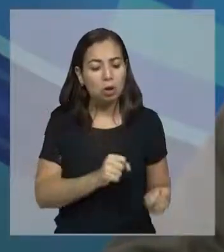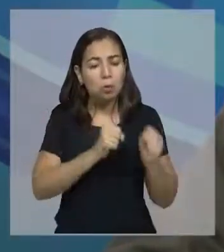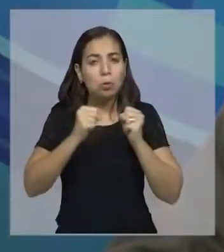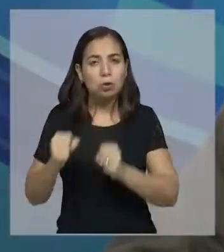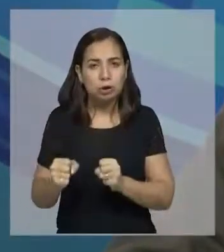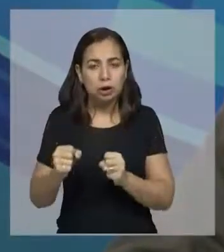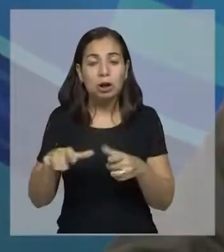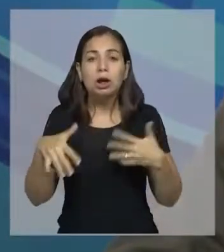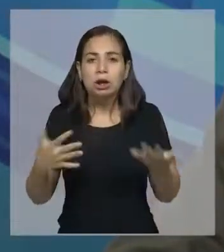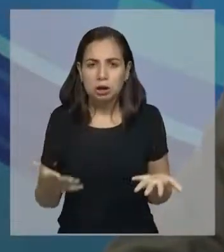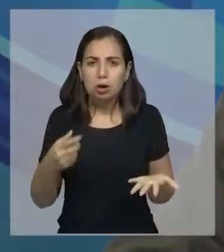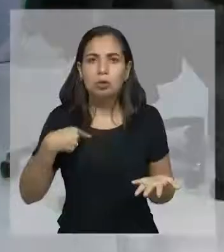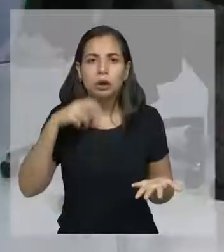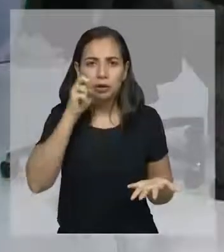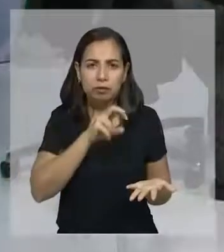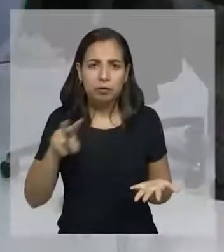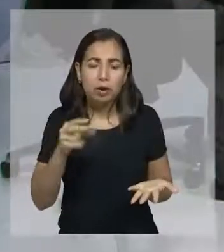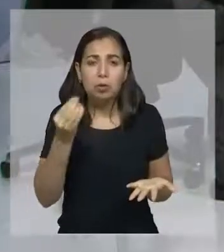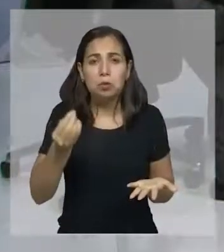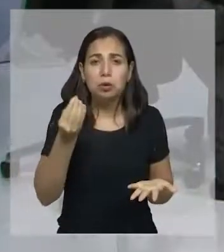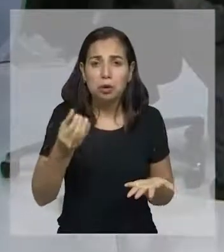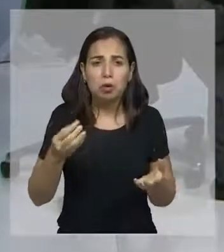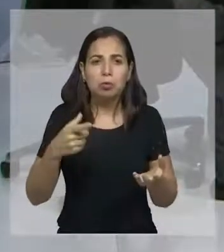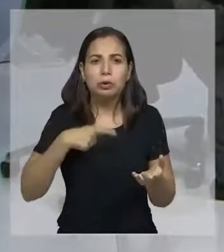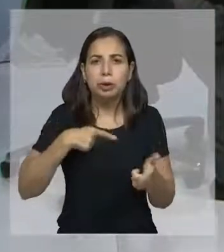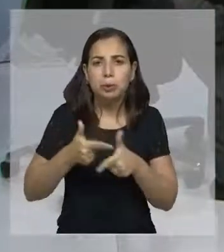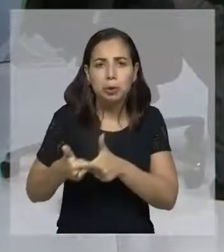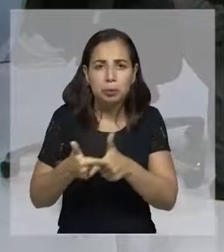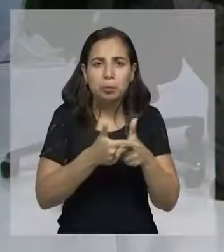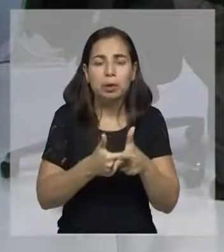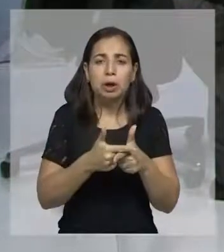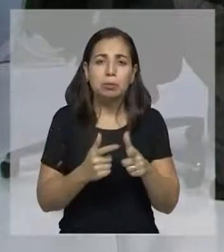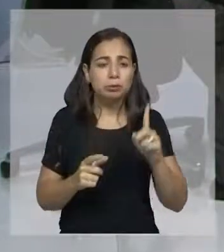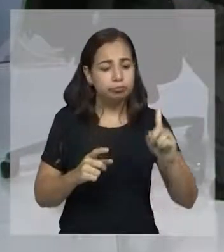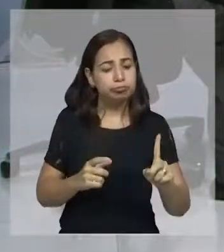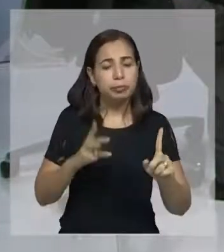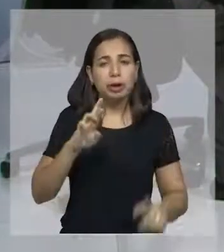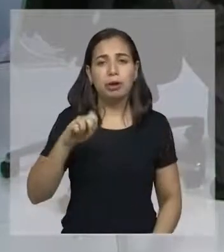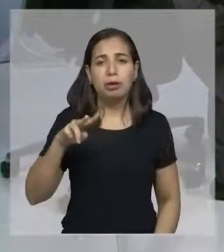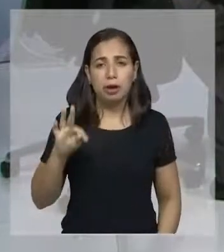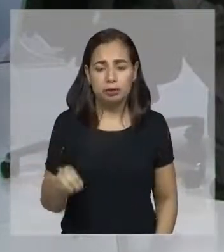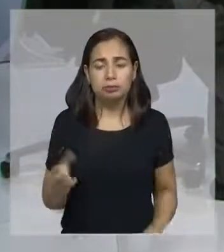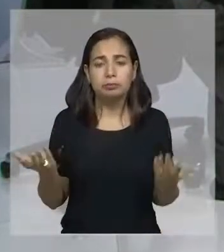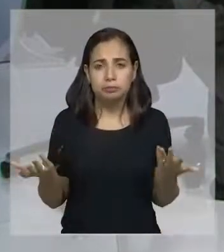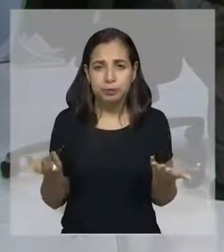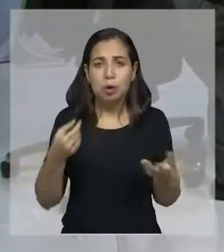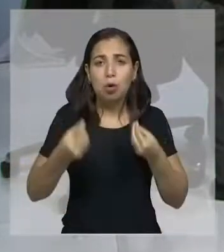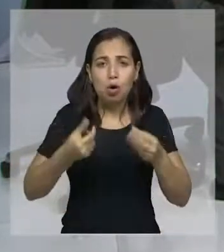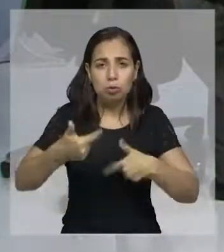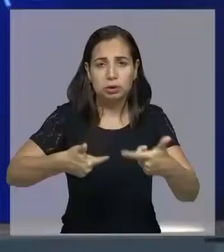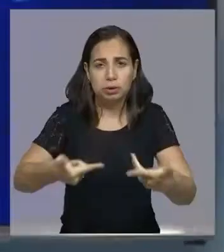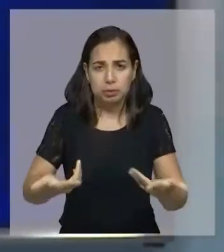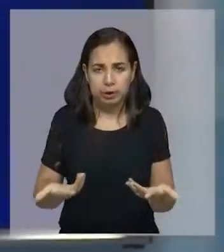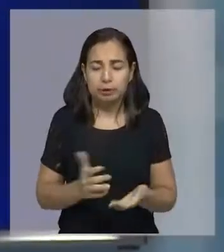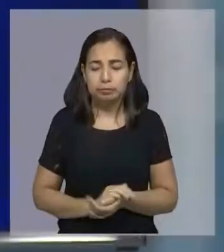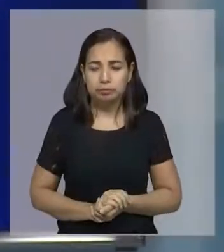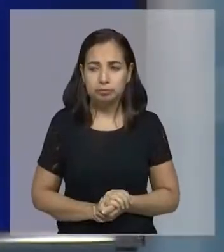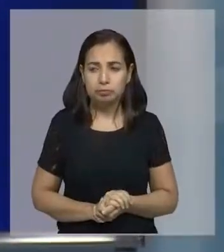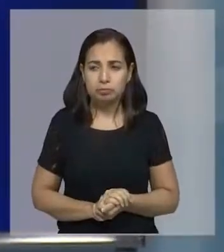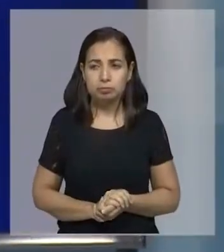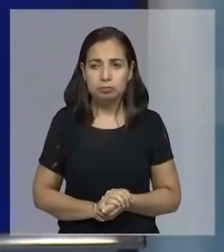governar. Se usado para o mal... É. Ô, professor Clésio, qual é a sua